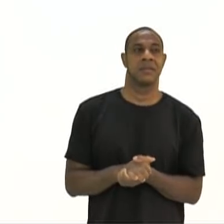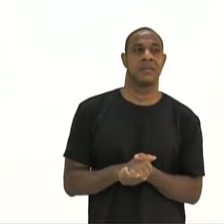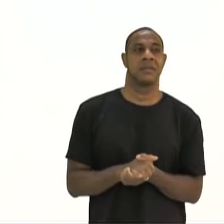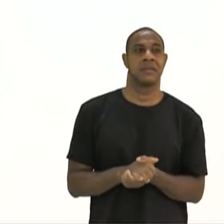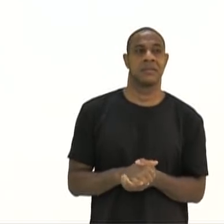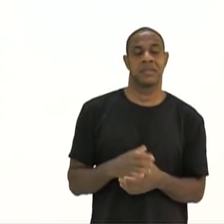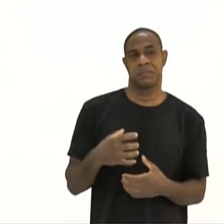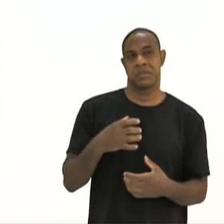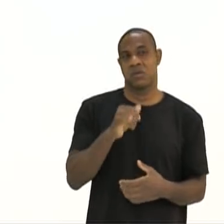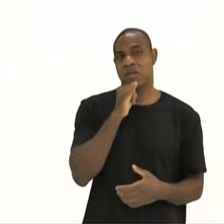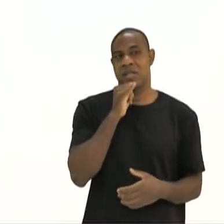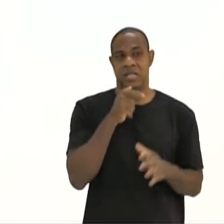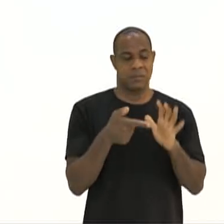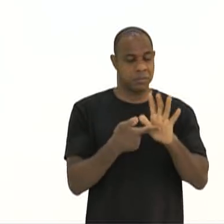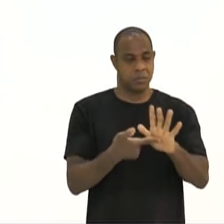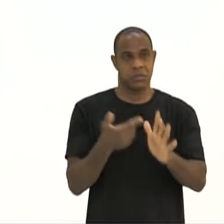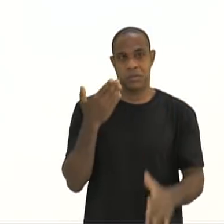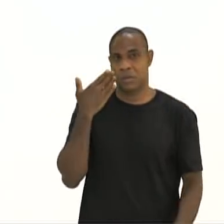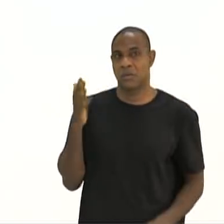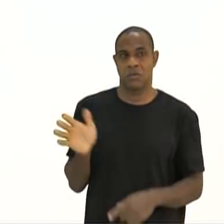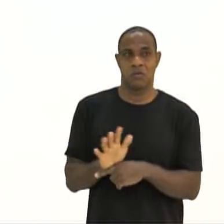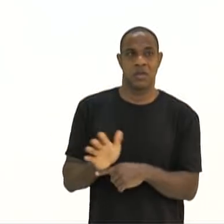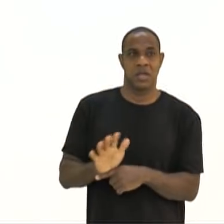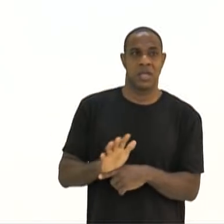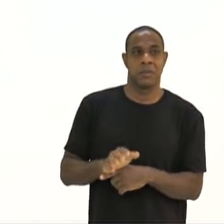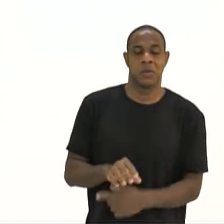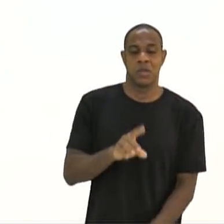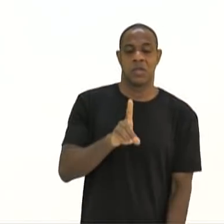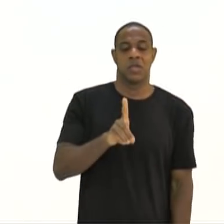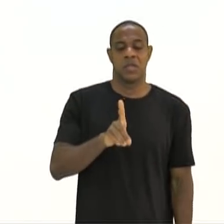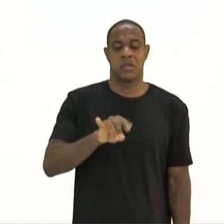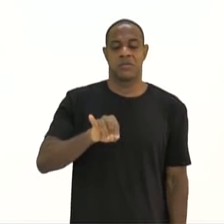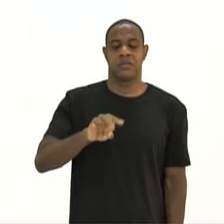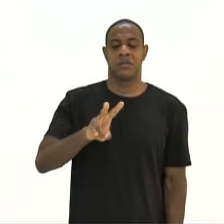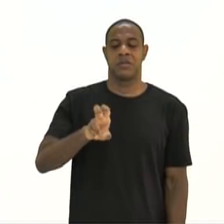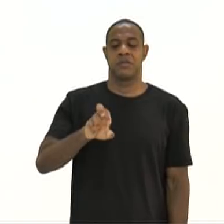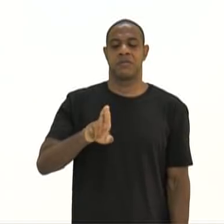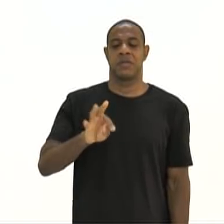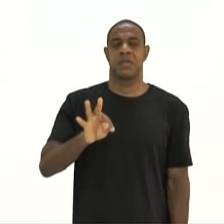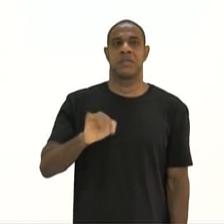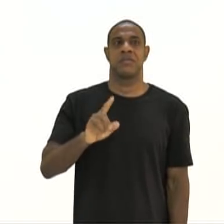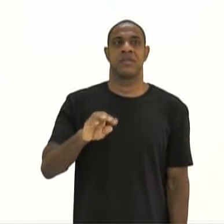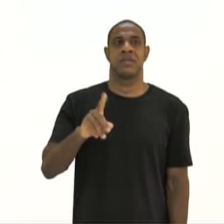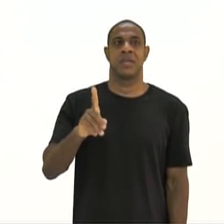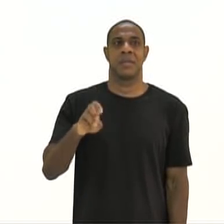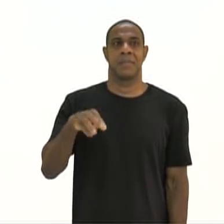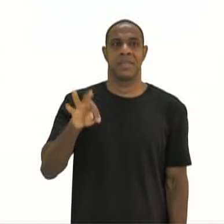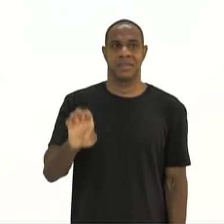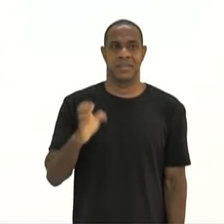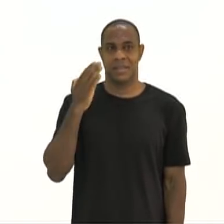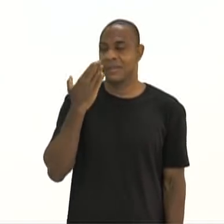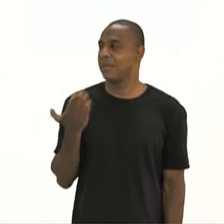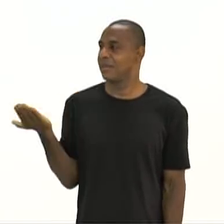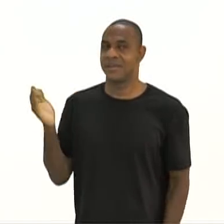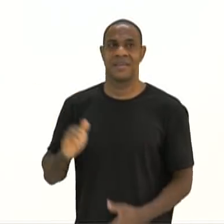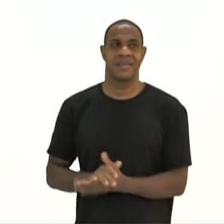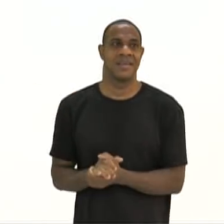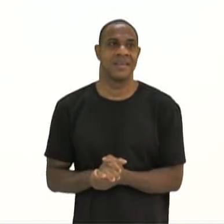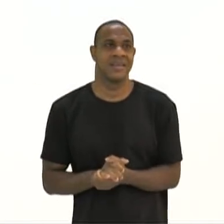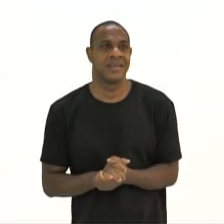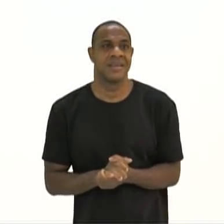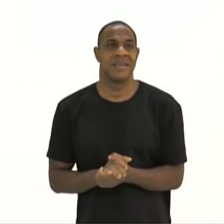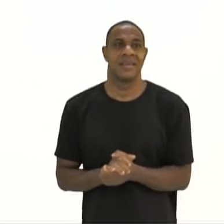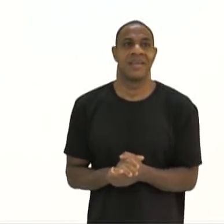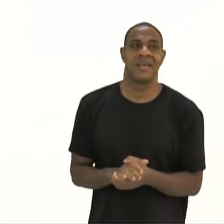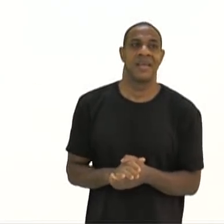um modelo aqui, né, do filme Divertidamente, lançado pela Pixar. Muitos de vocês já assistiram, né?